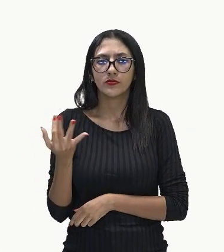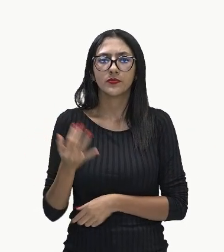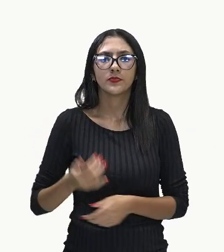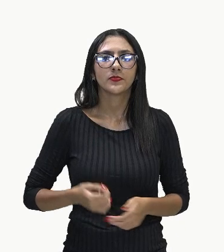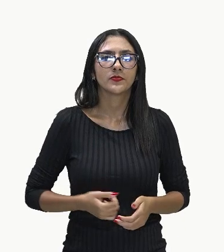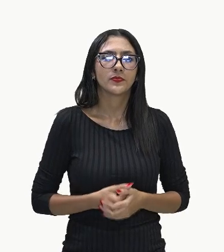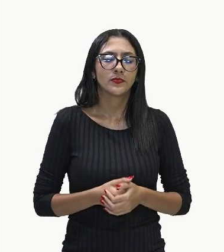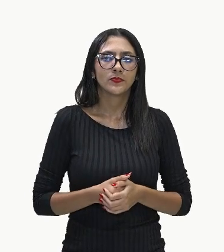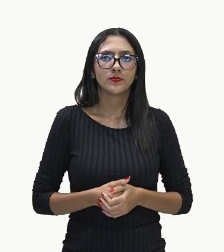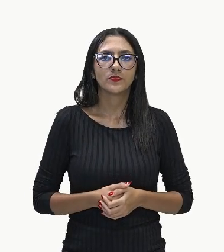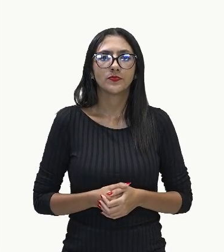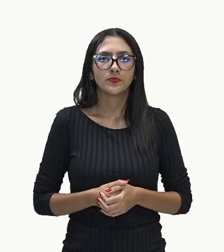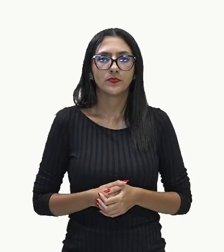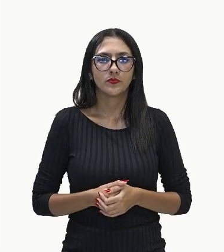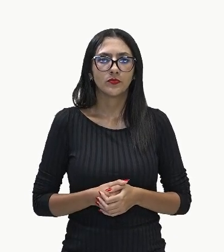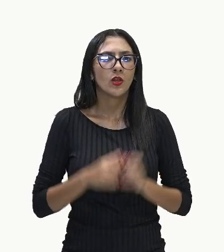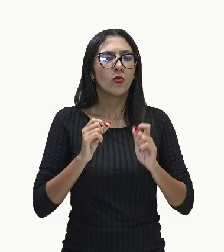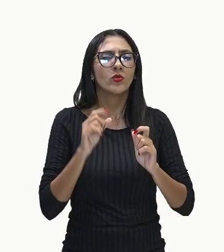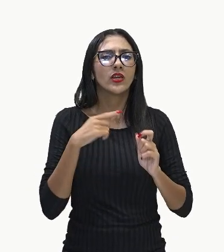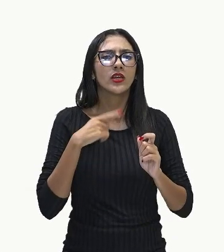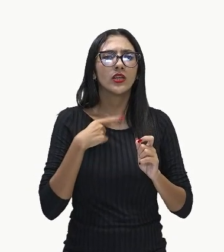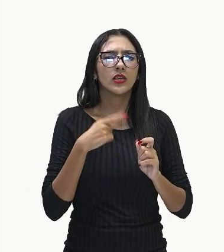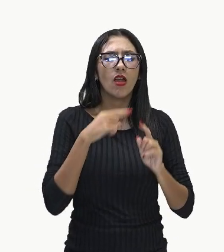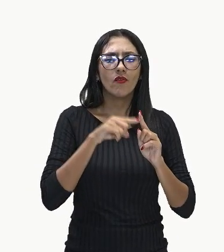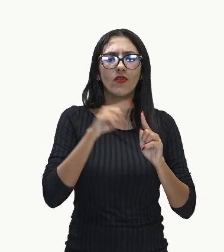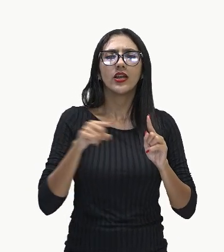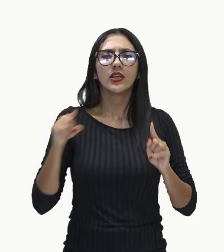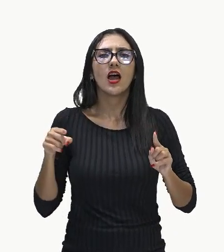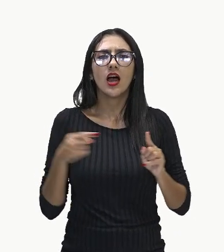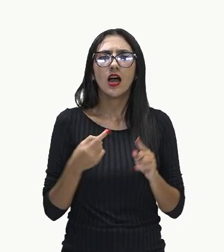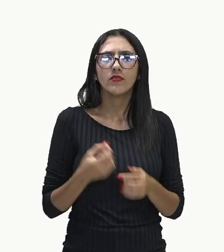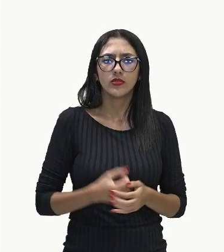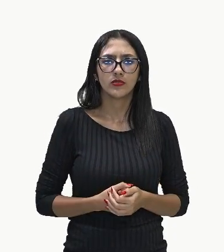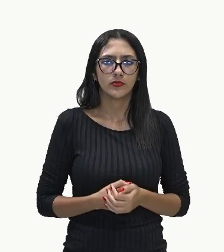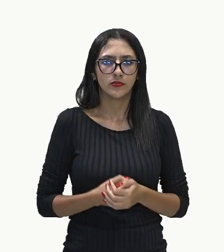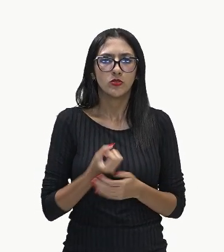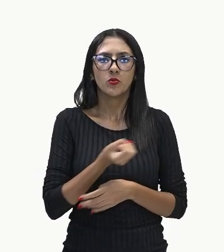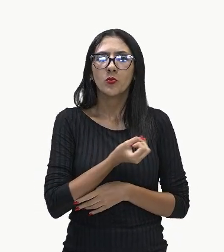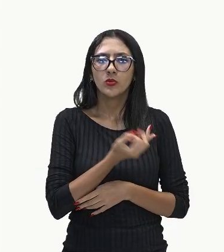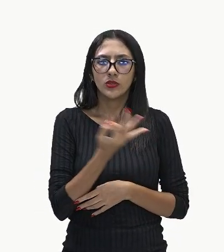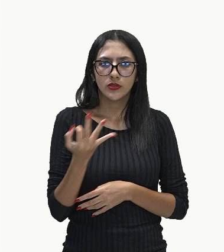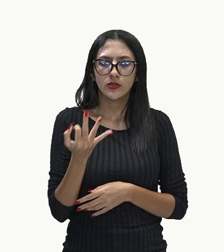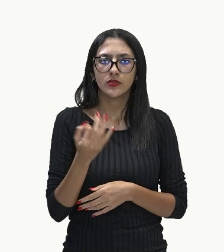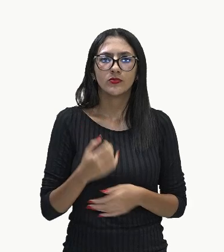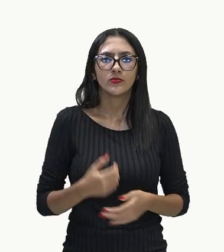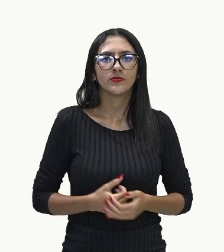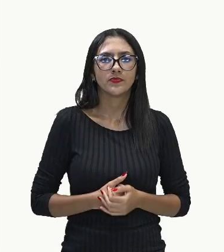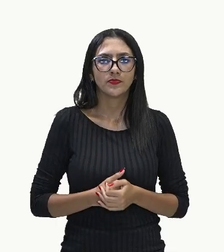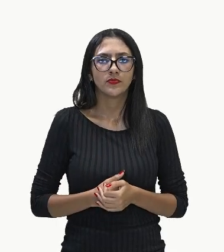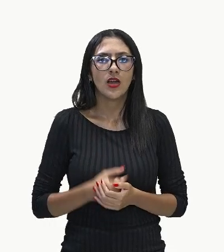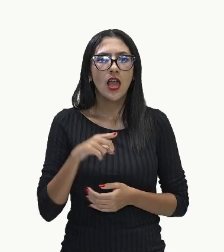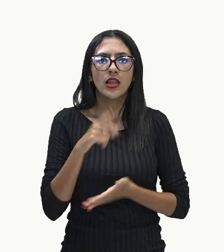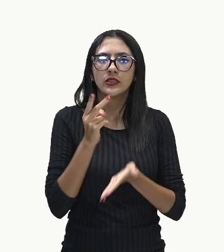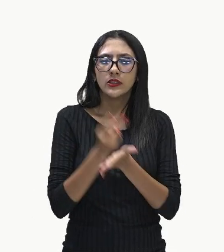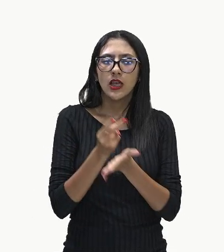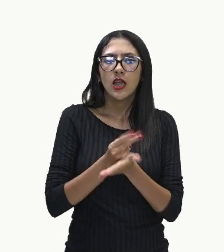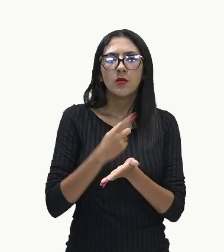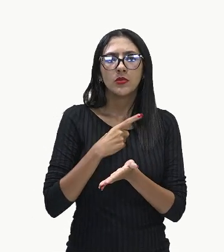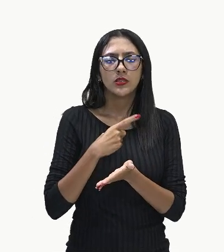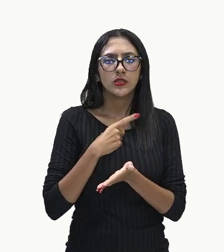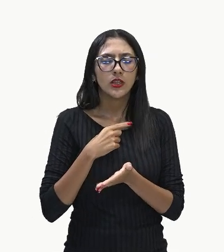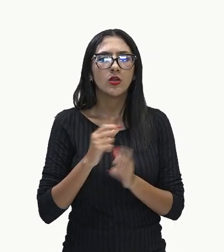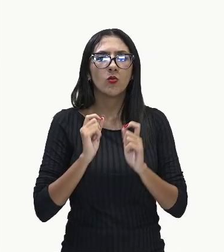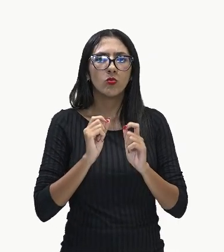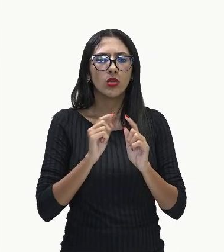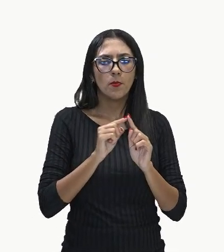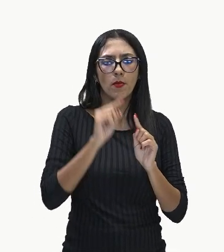tá? O que são variáveis quantitativas? As quantitativas, elas sempre serão medidas usando uma